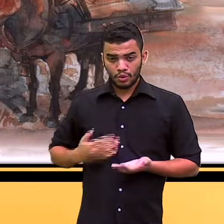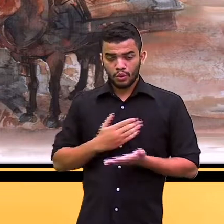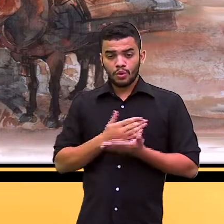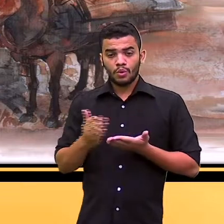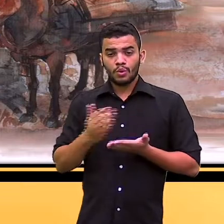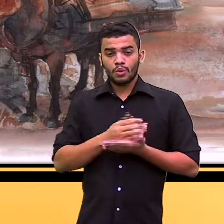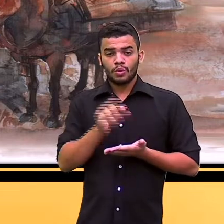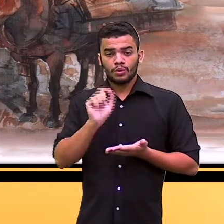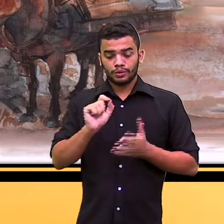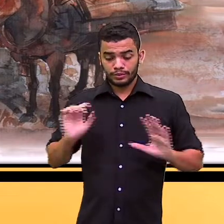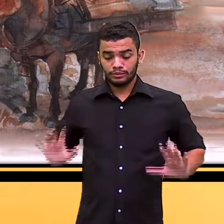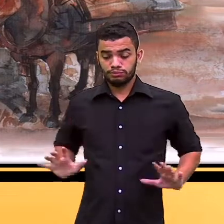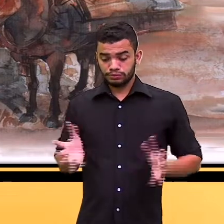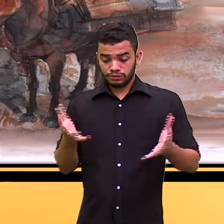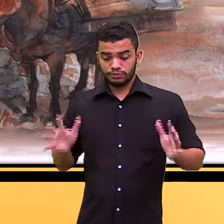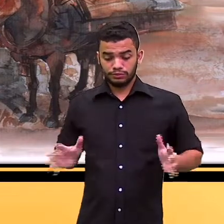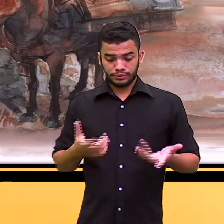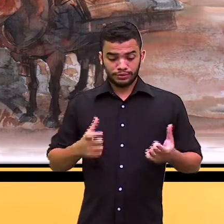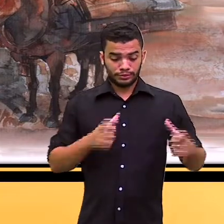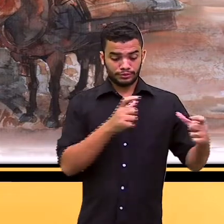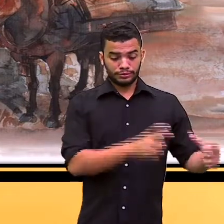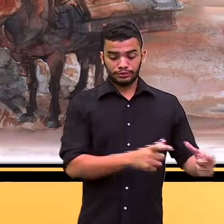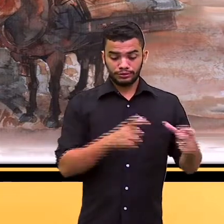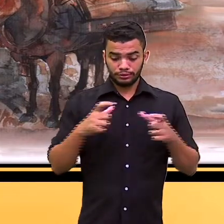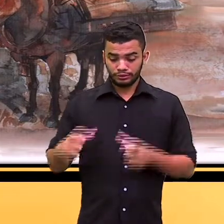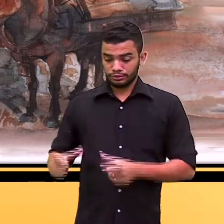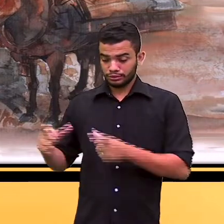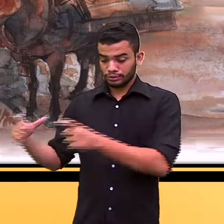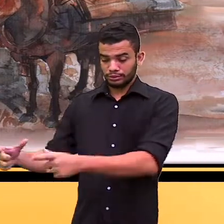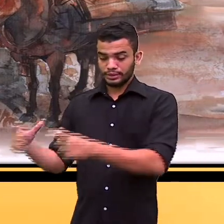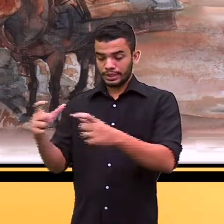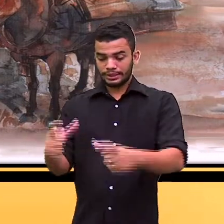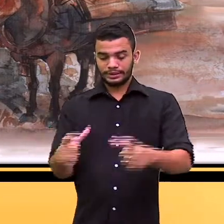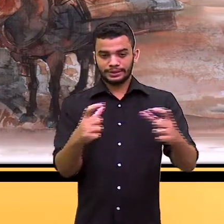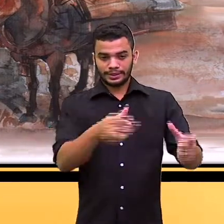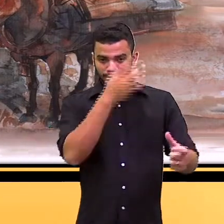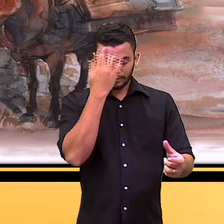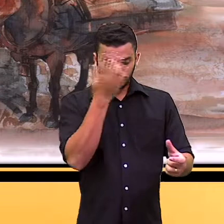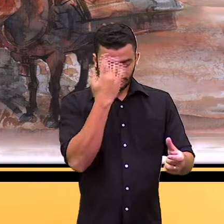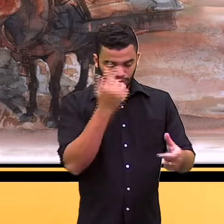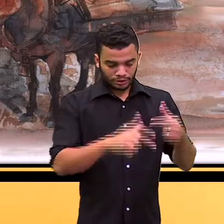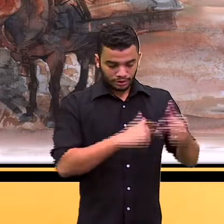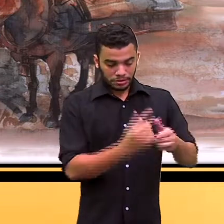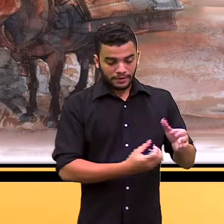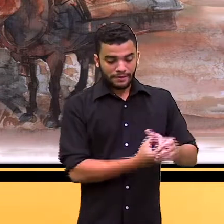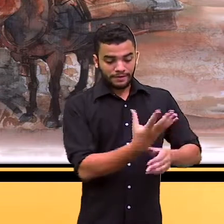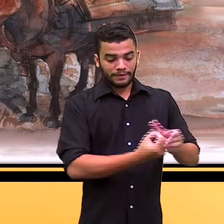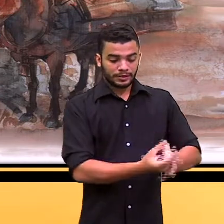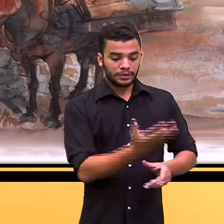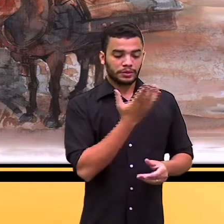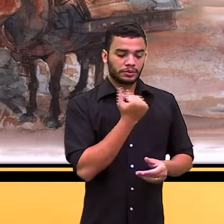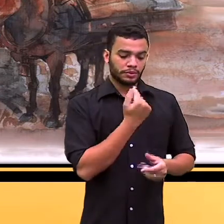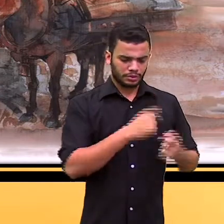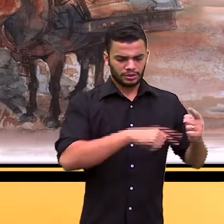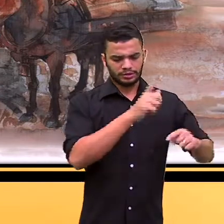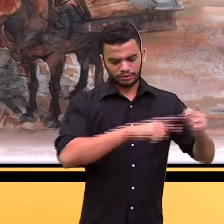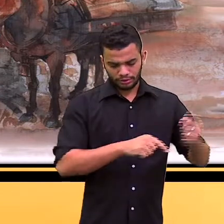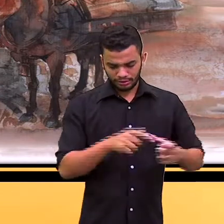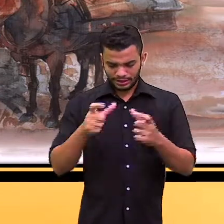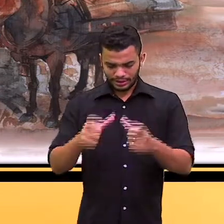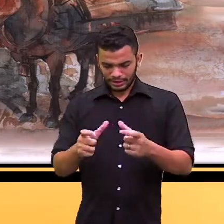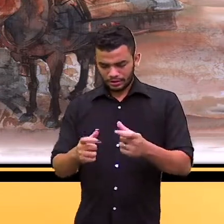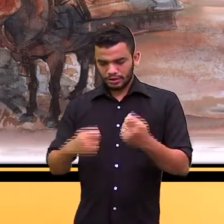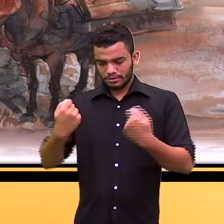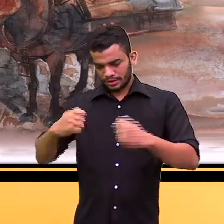produção local de gênero alimentício. diversos produtos,